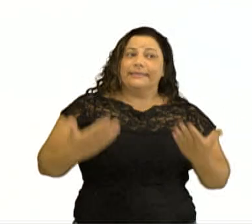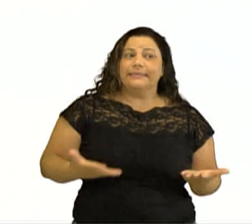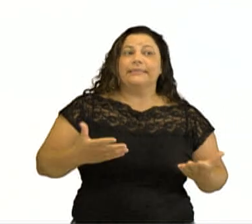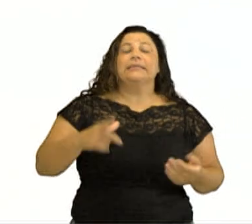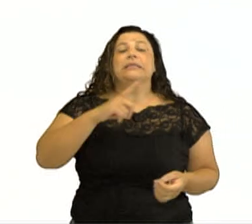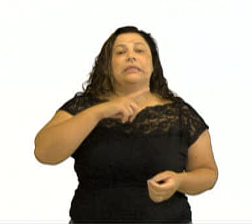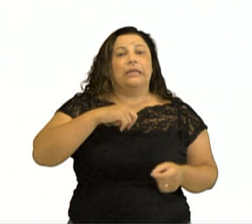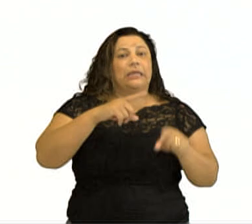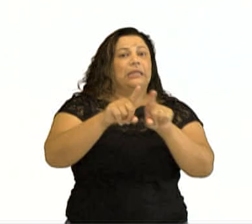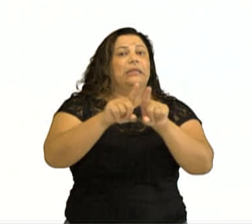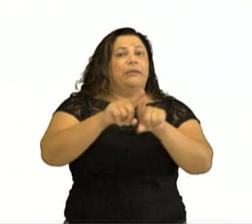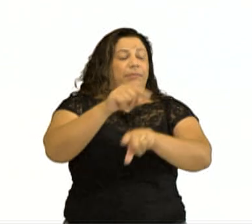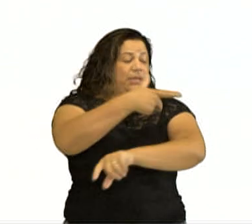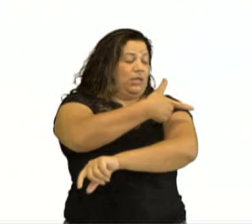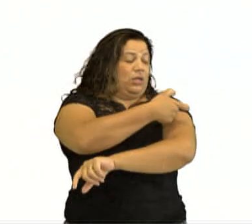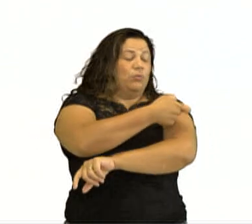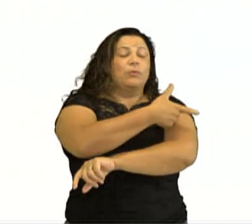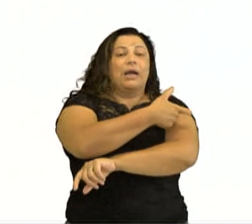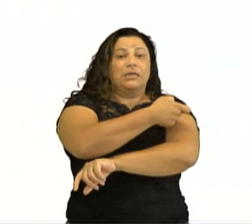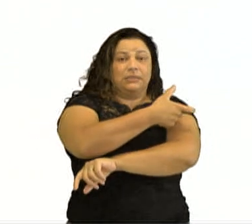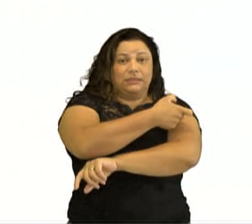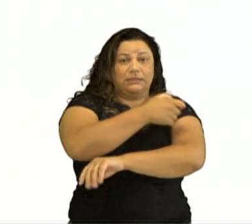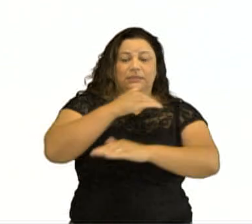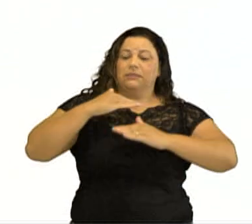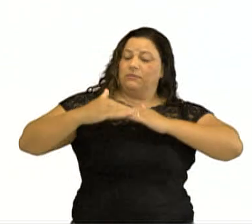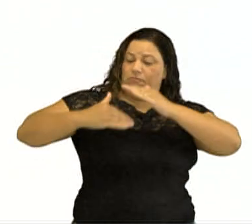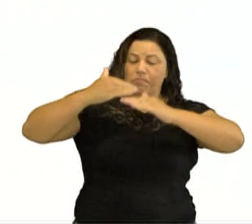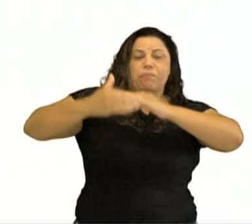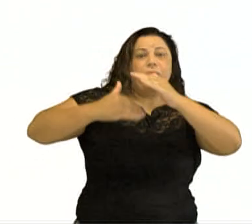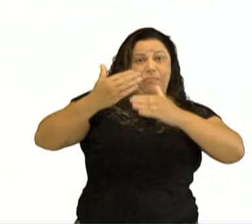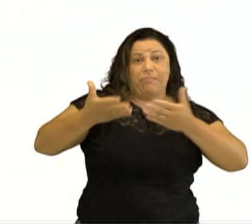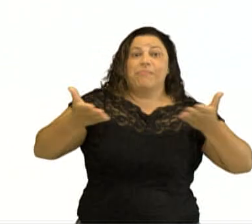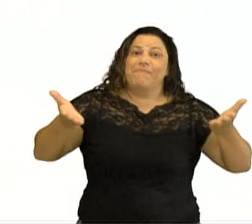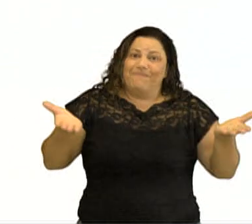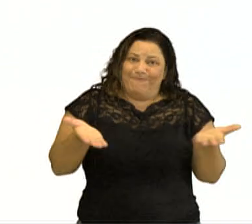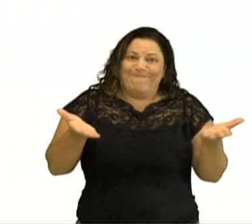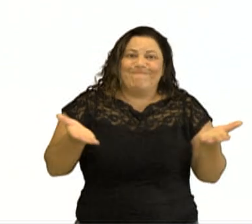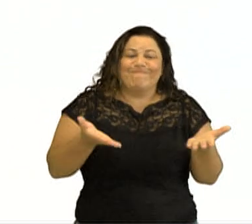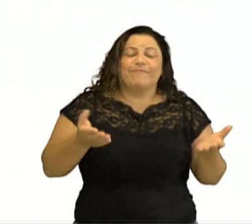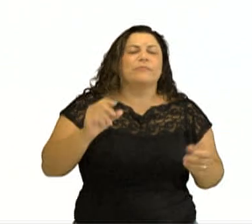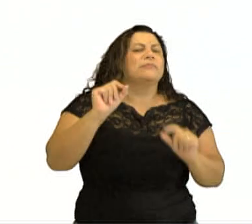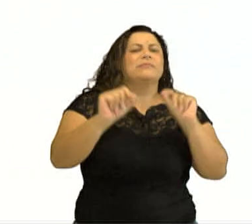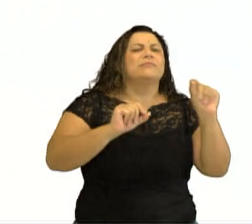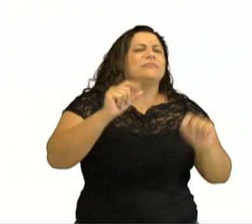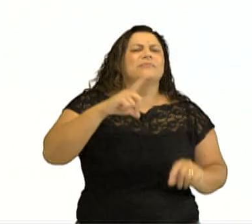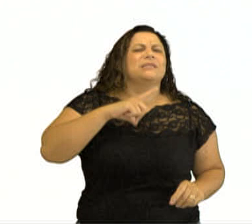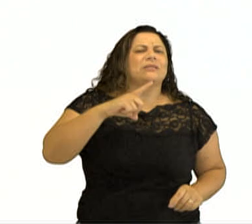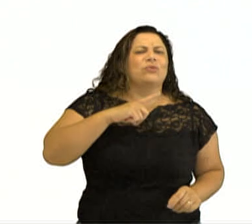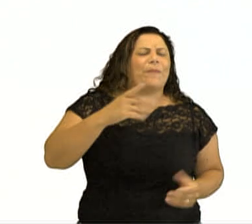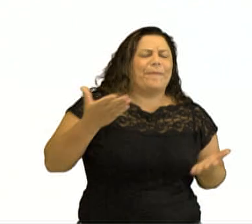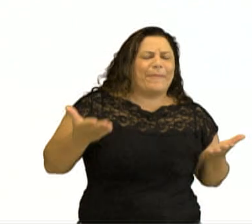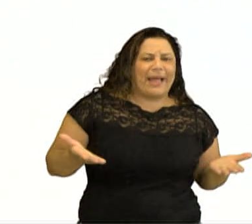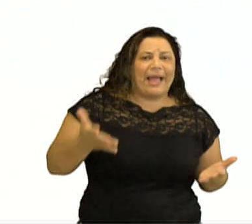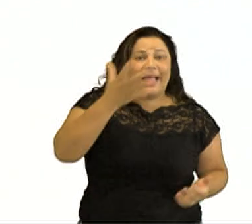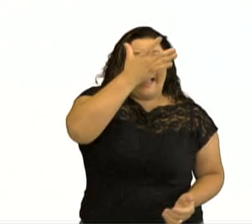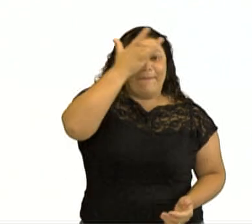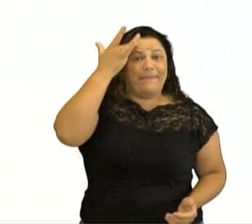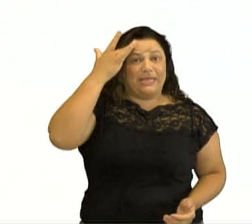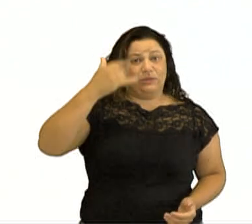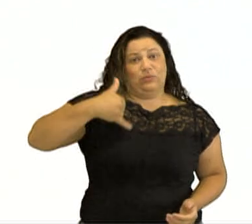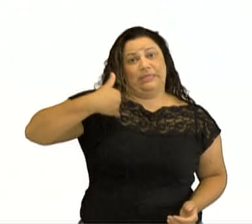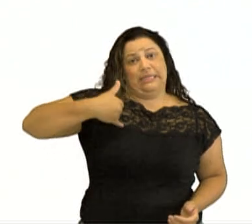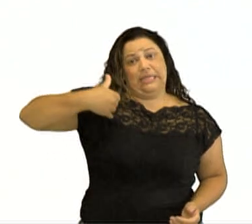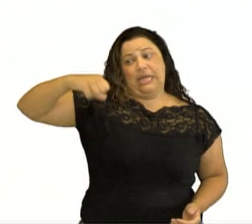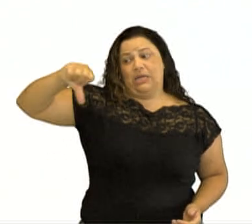uma vacina para o HPV que foi desenvolvida há pouco tempo. Quem tem que tomar essa vacina são pessoas entre 9